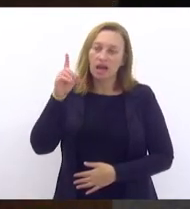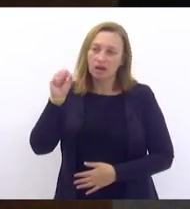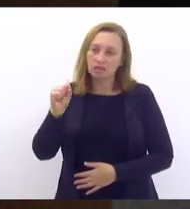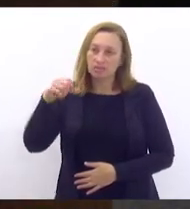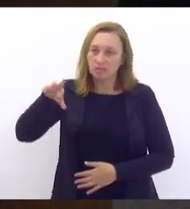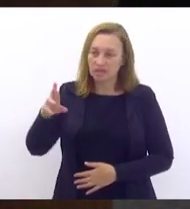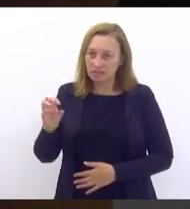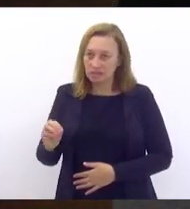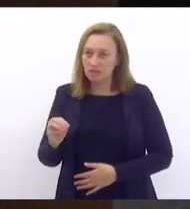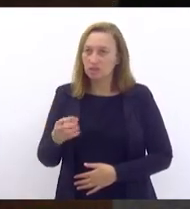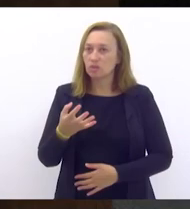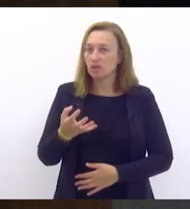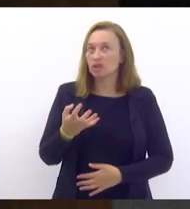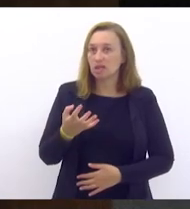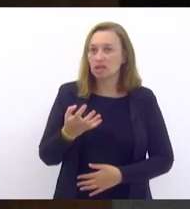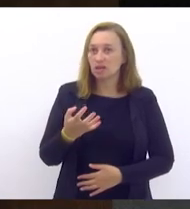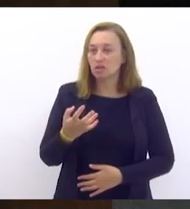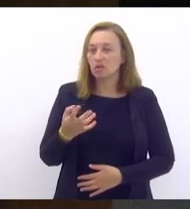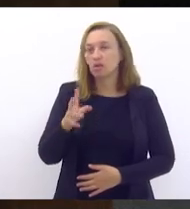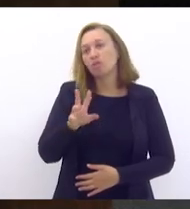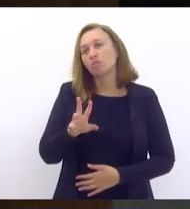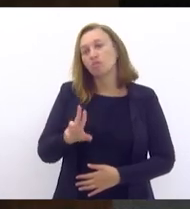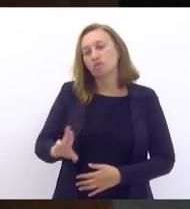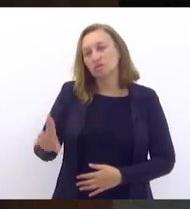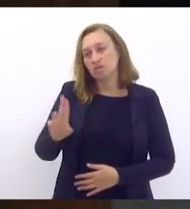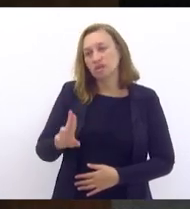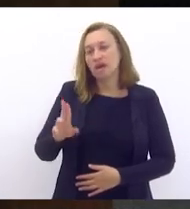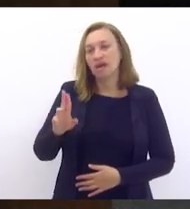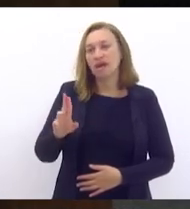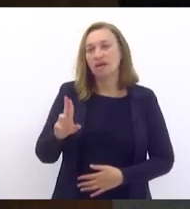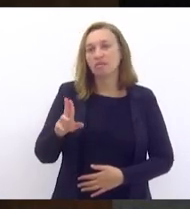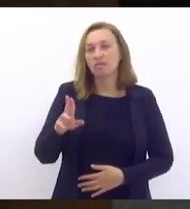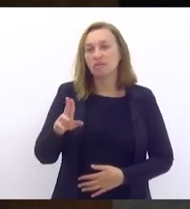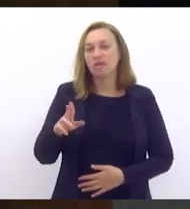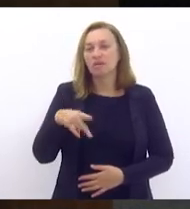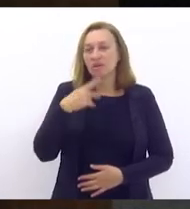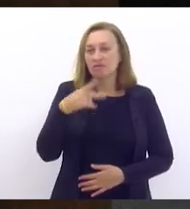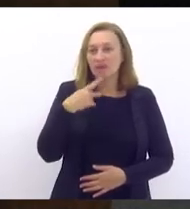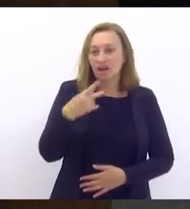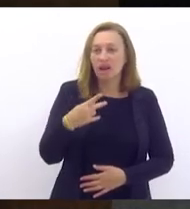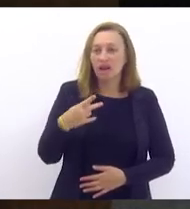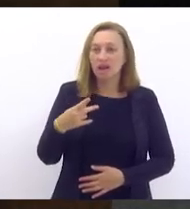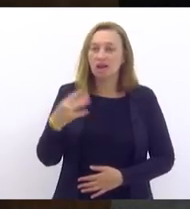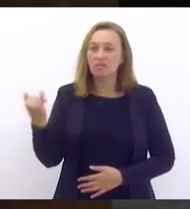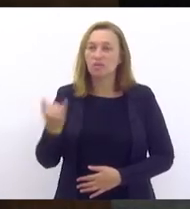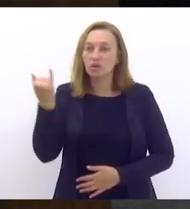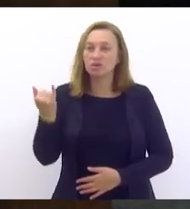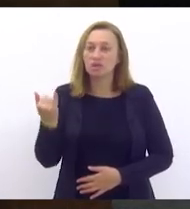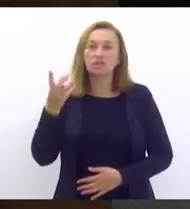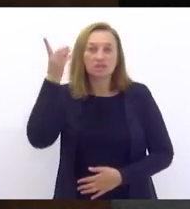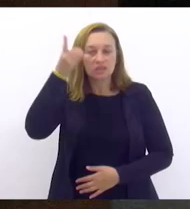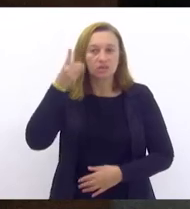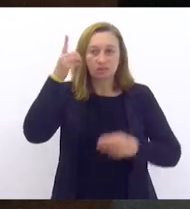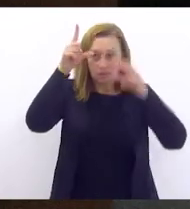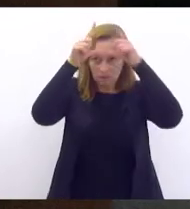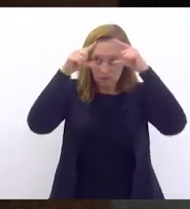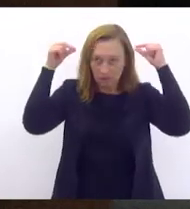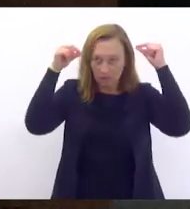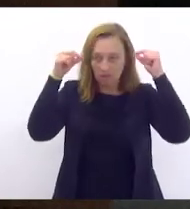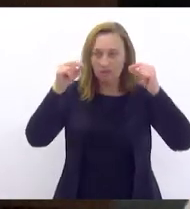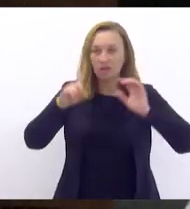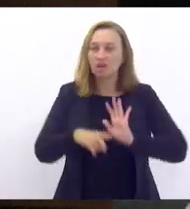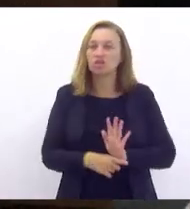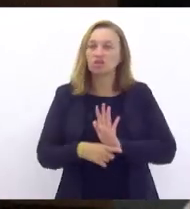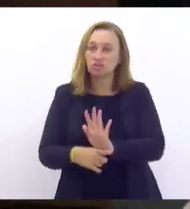Queria utilizar a oportunidade para lembrar das grandes contribuições que a deputada enfermeira Rejane deu